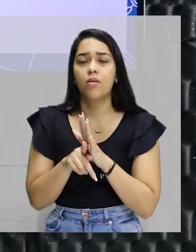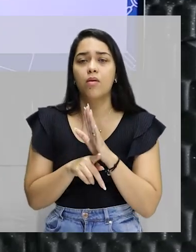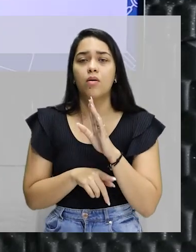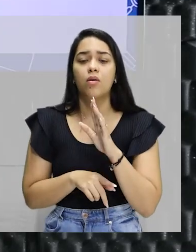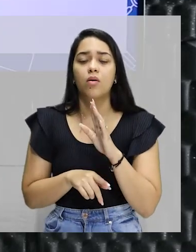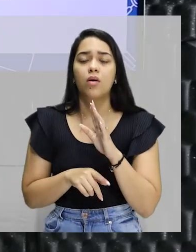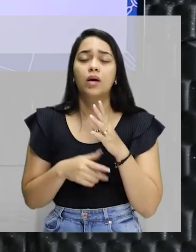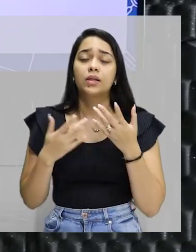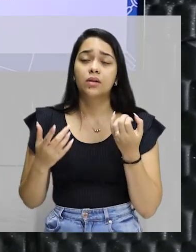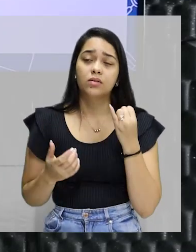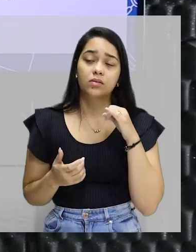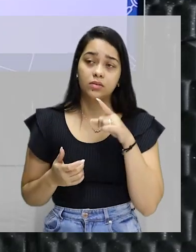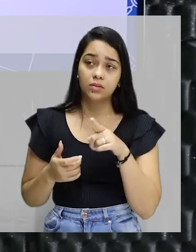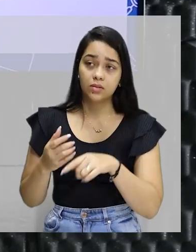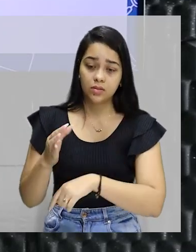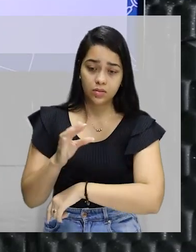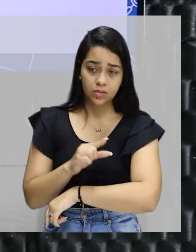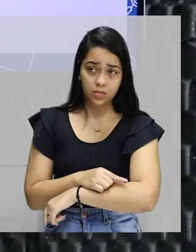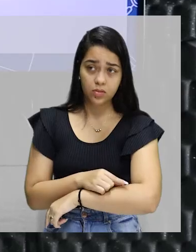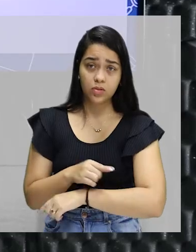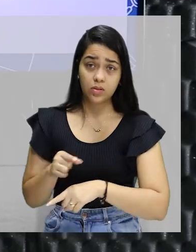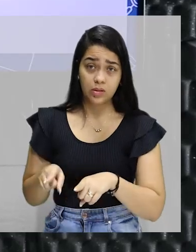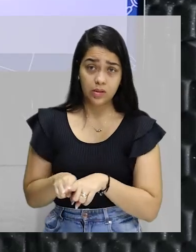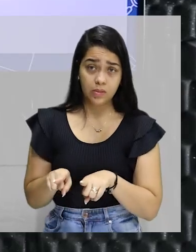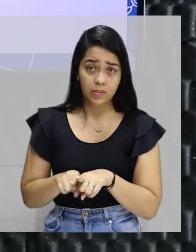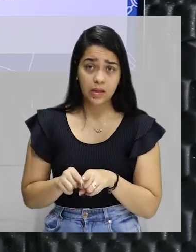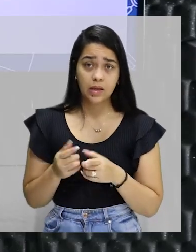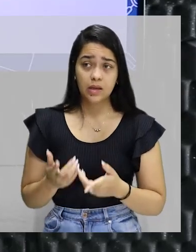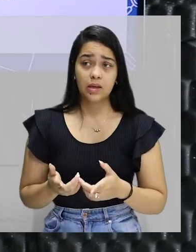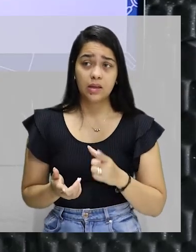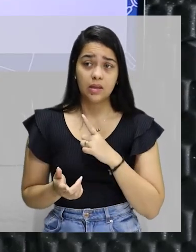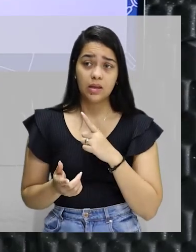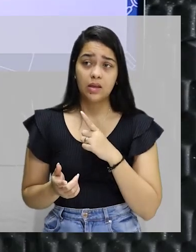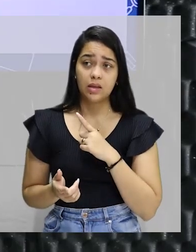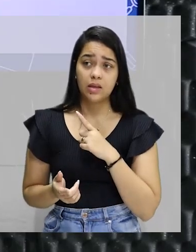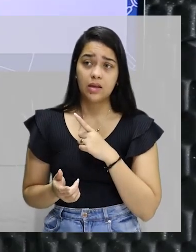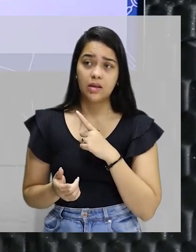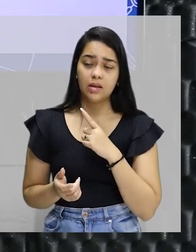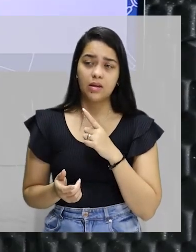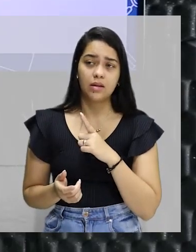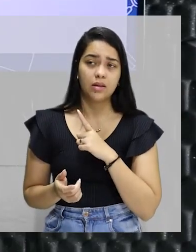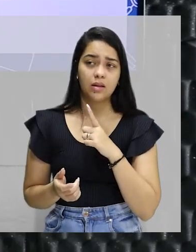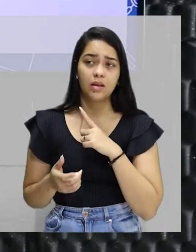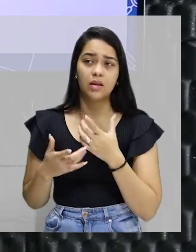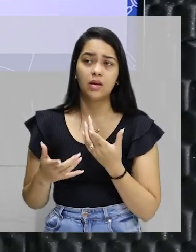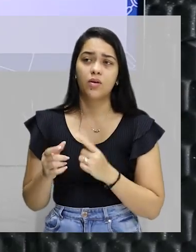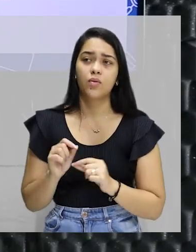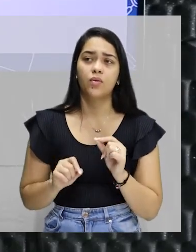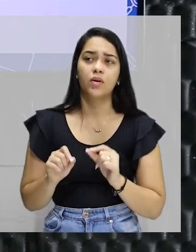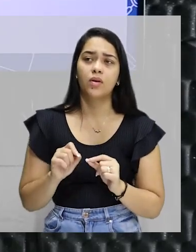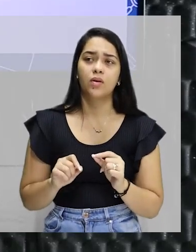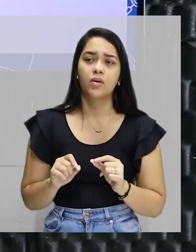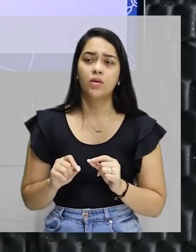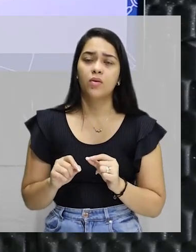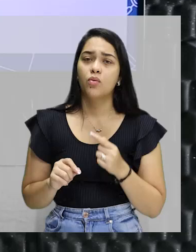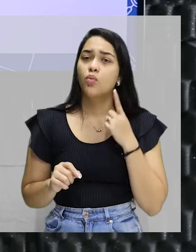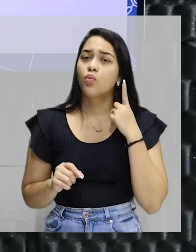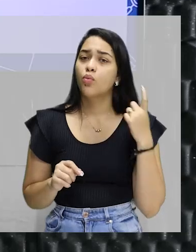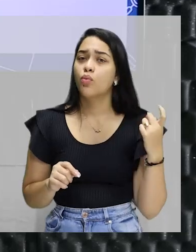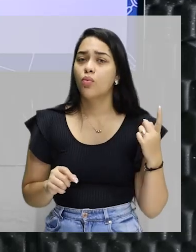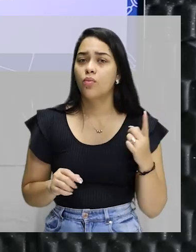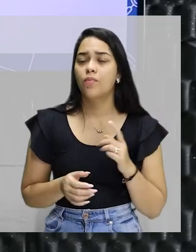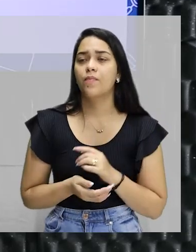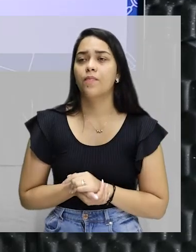Geiger. Então, se você aproximar esse contador, e é interessante que ele vai emitir um sinal sonoro,